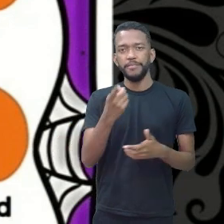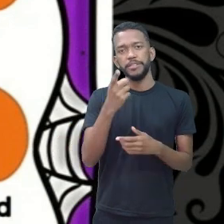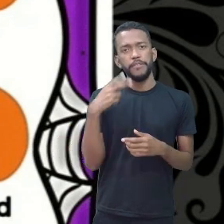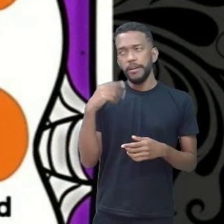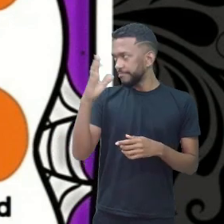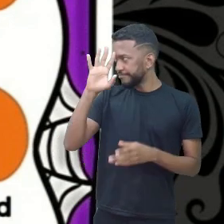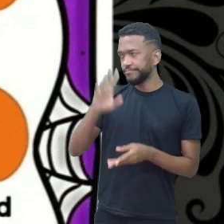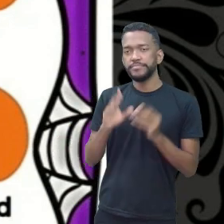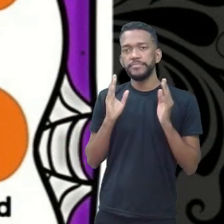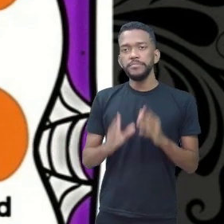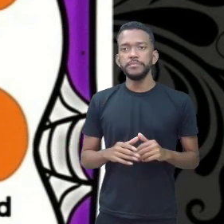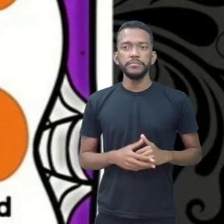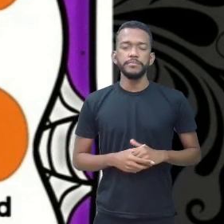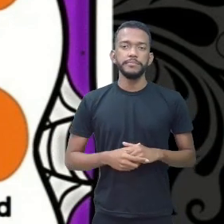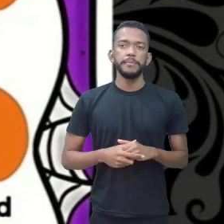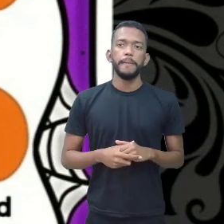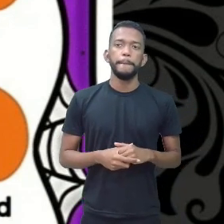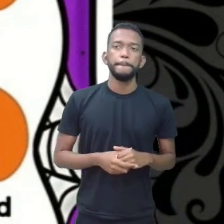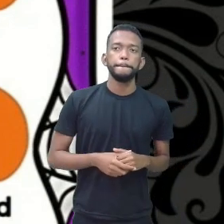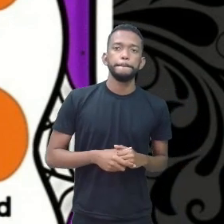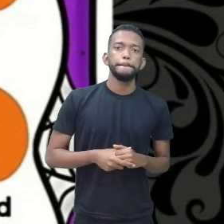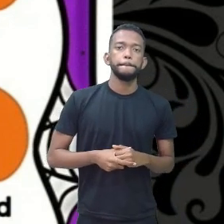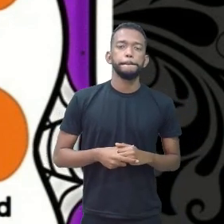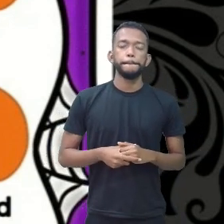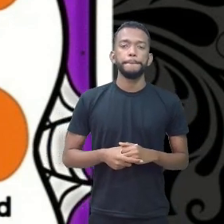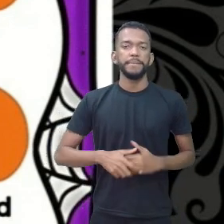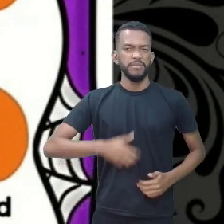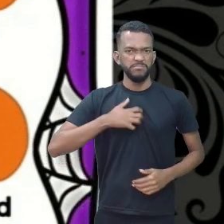como é que estão as coisas ali. Então, furioso.